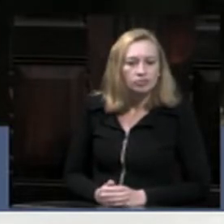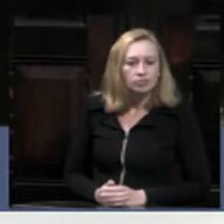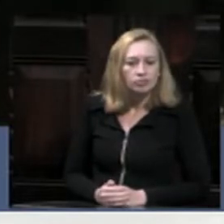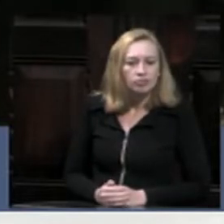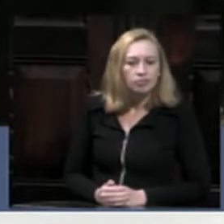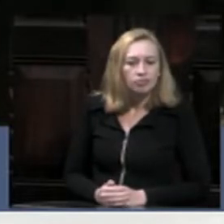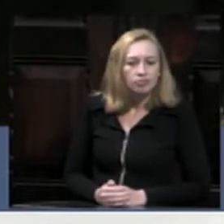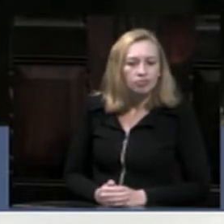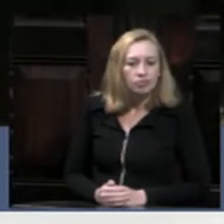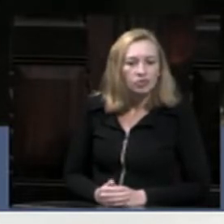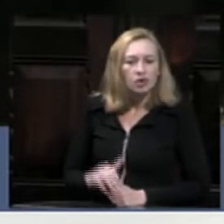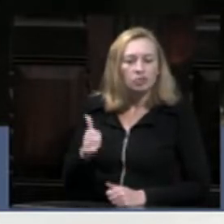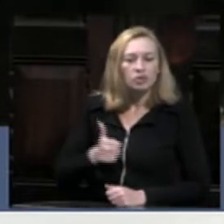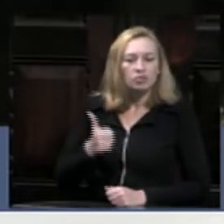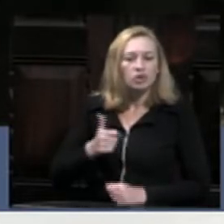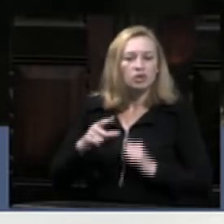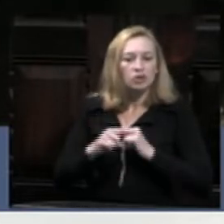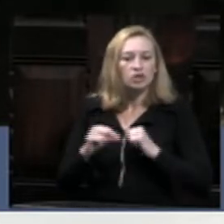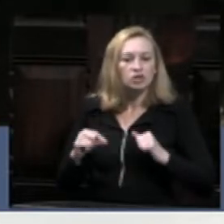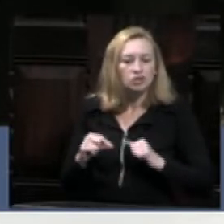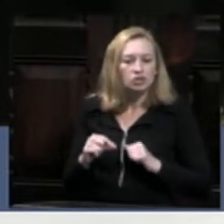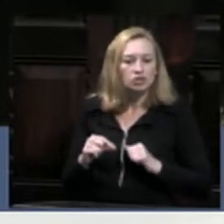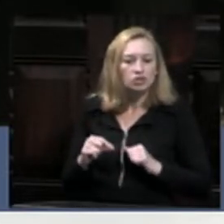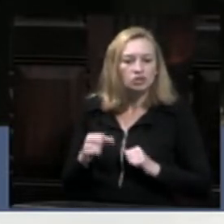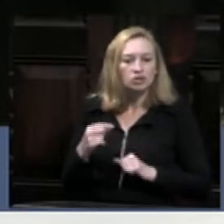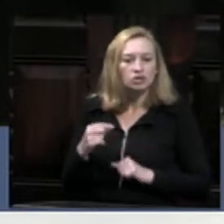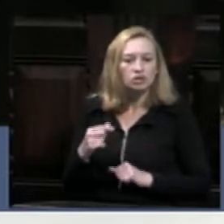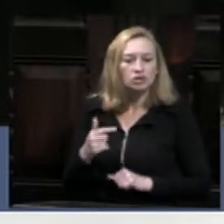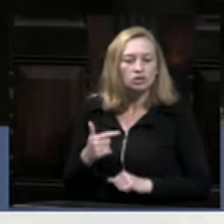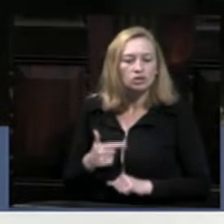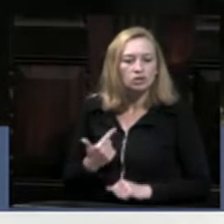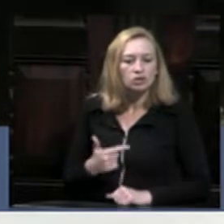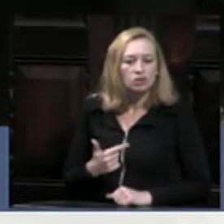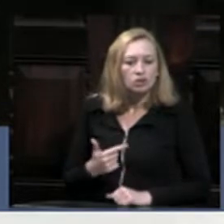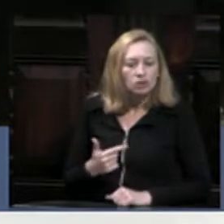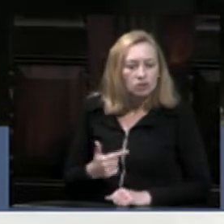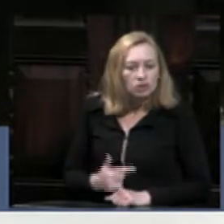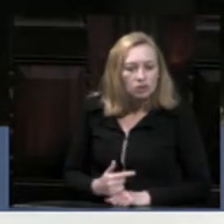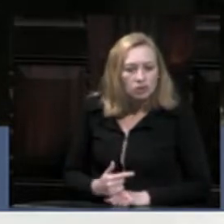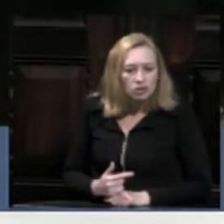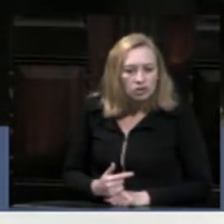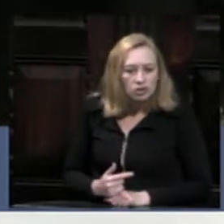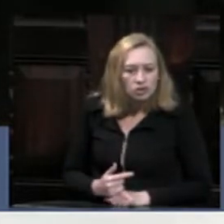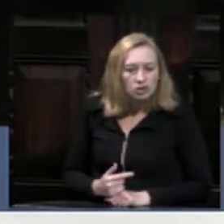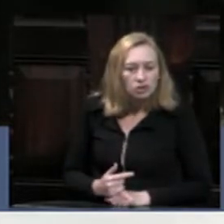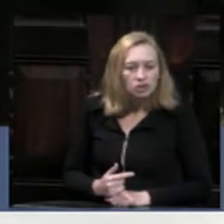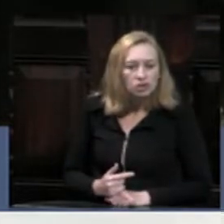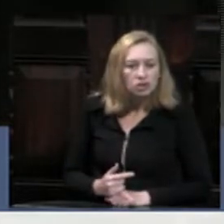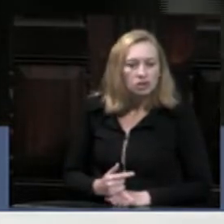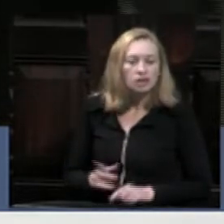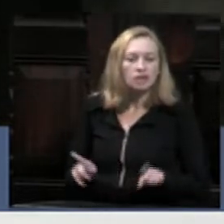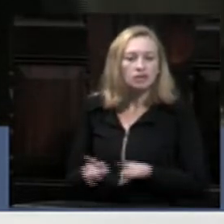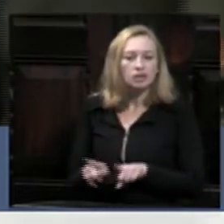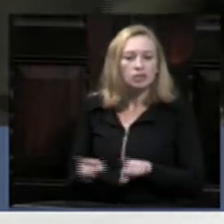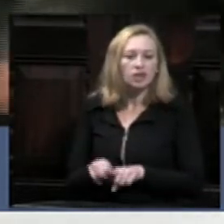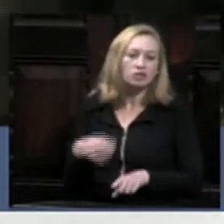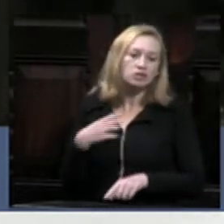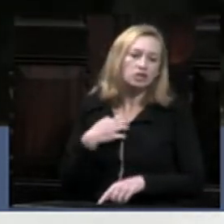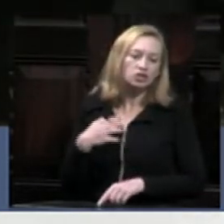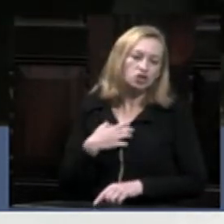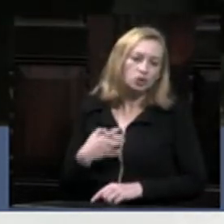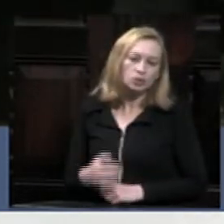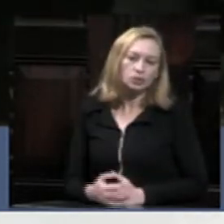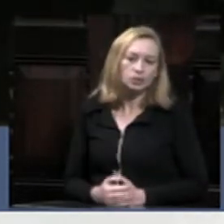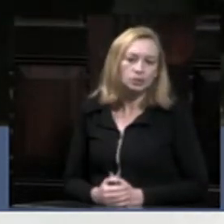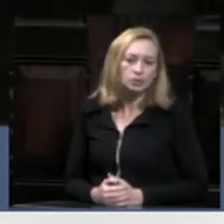1º e do artigo 2º, no sentido também